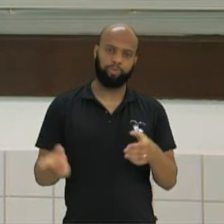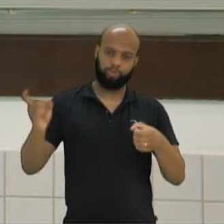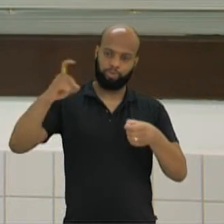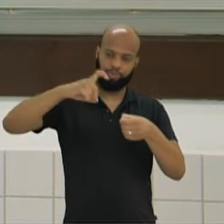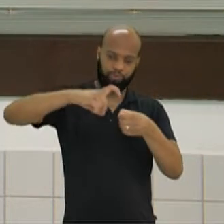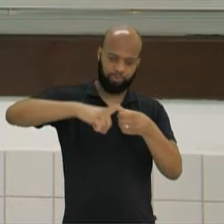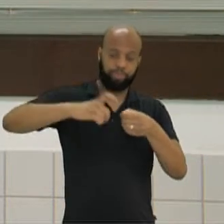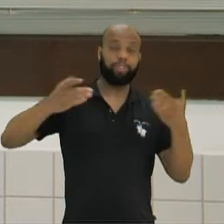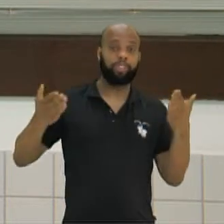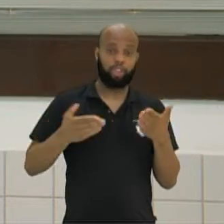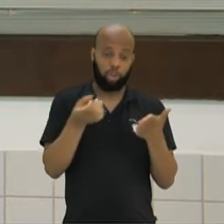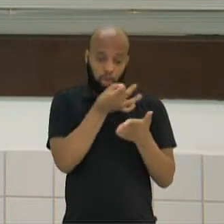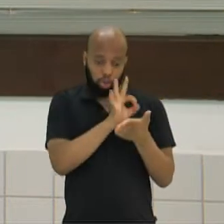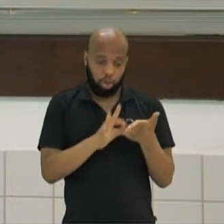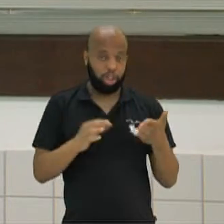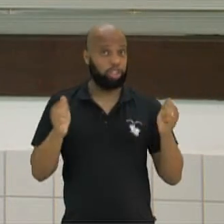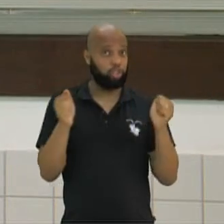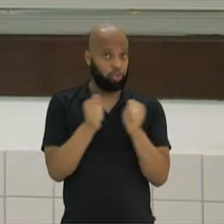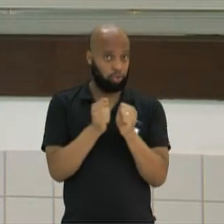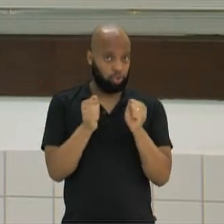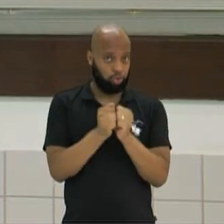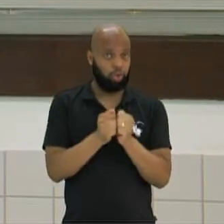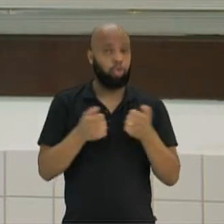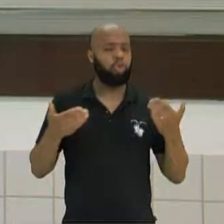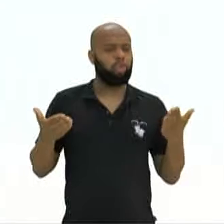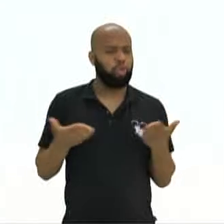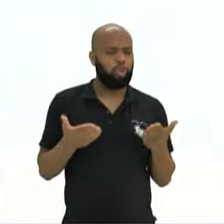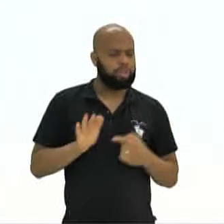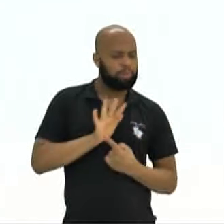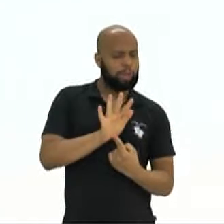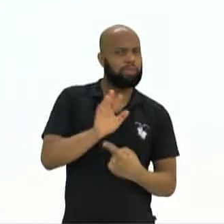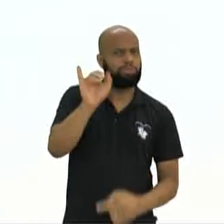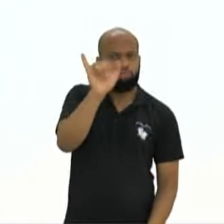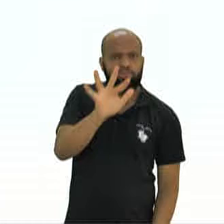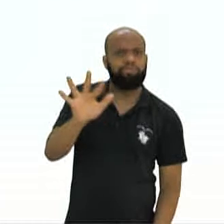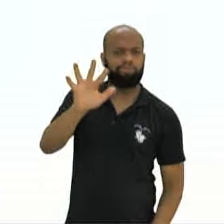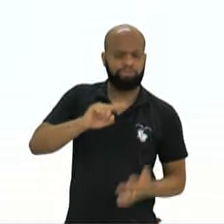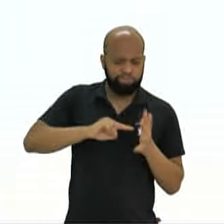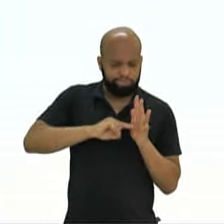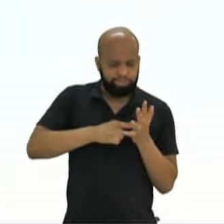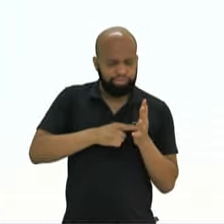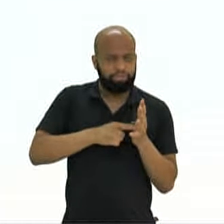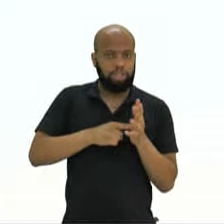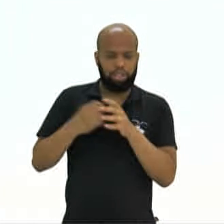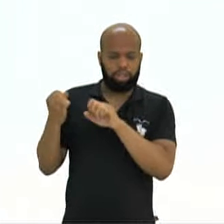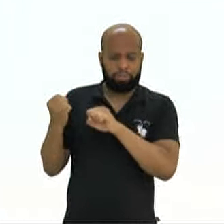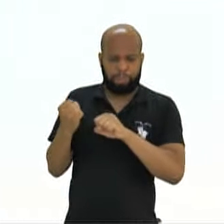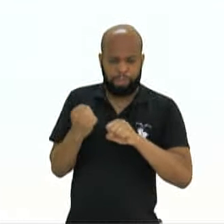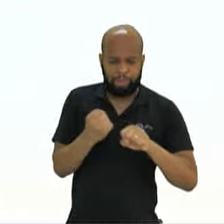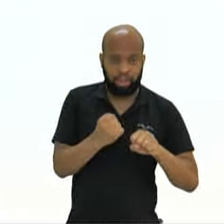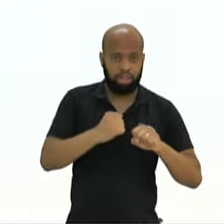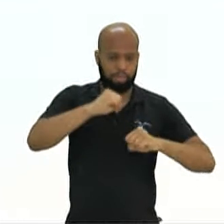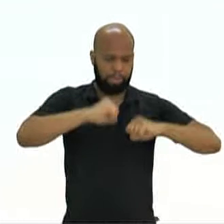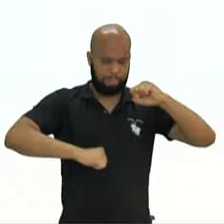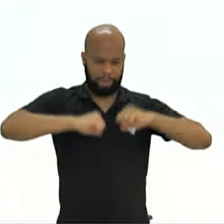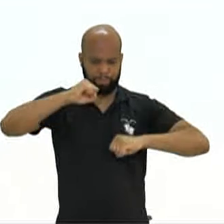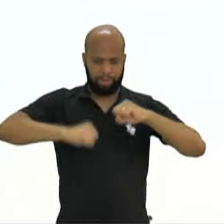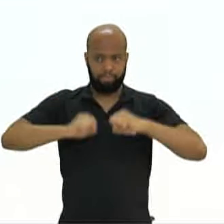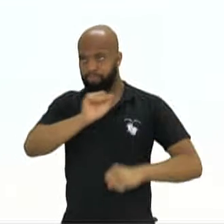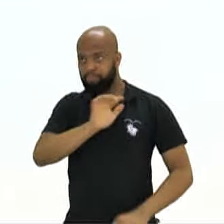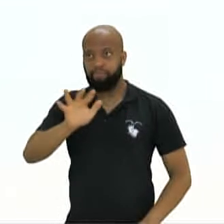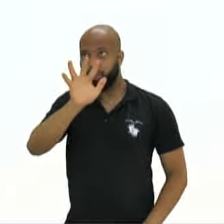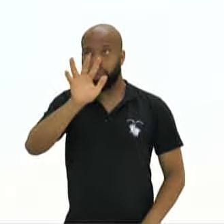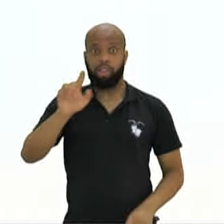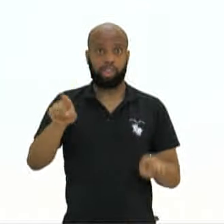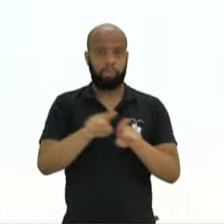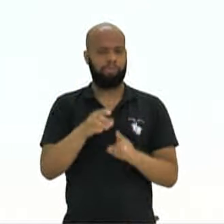Voltei? Vamos corrigir juntos? Nessa aula foram apresentar imagens de máquinas de moer mecânicas, a vapor e elétricas, e manuais,